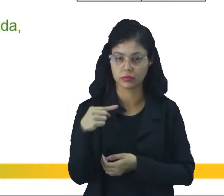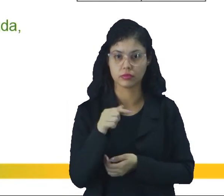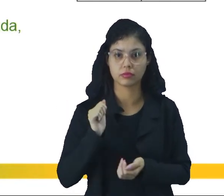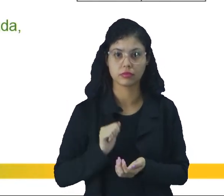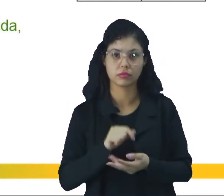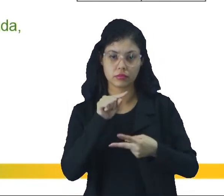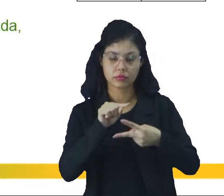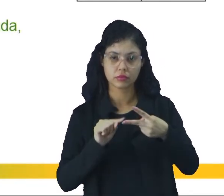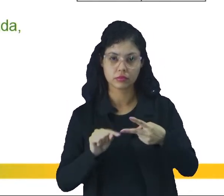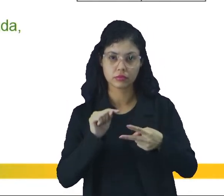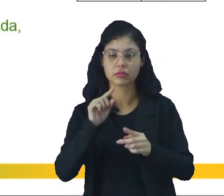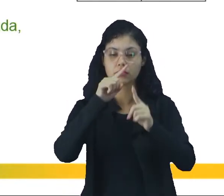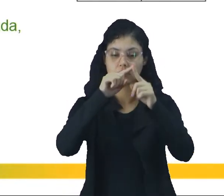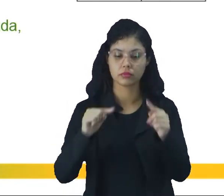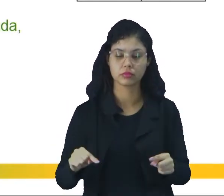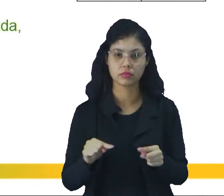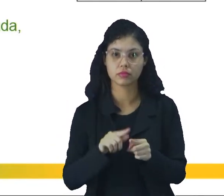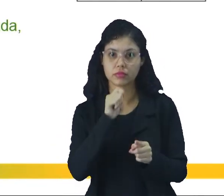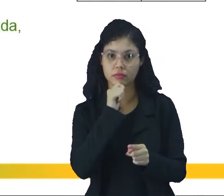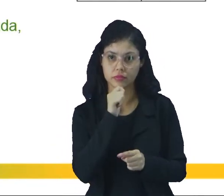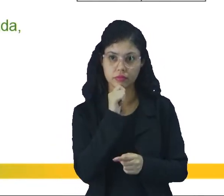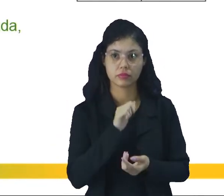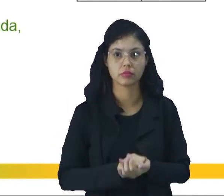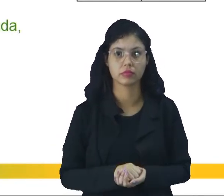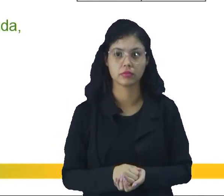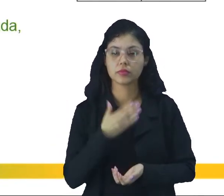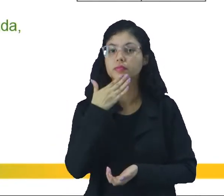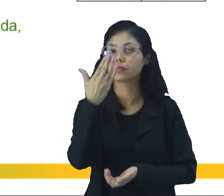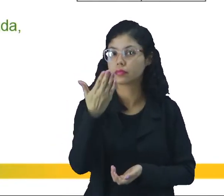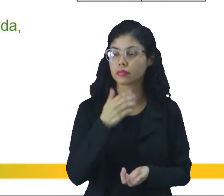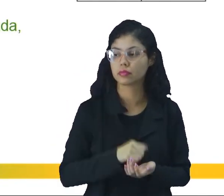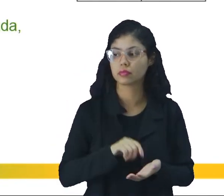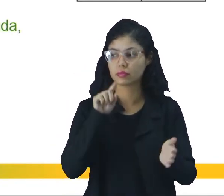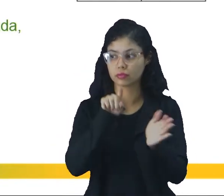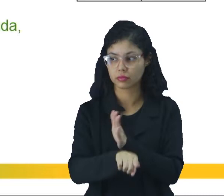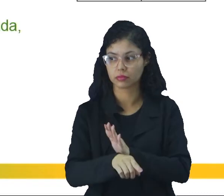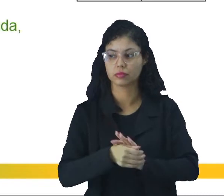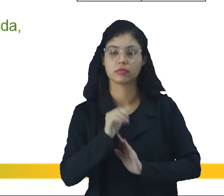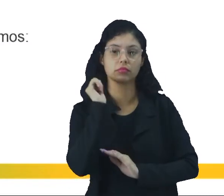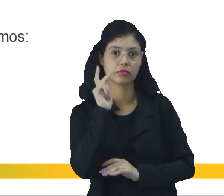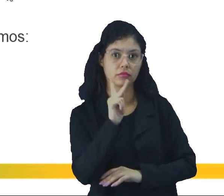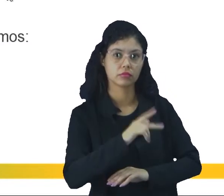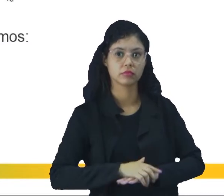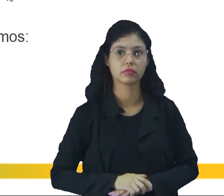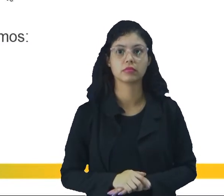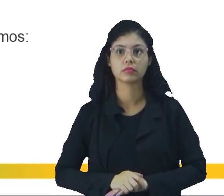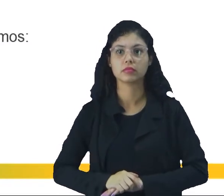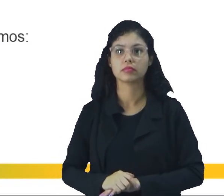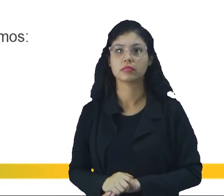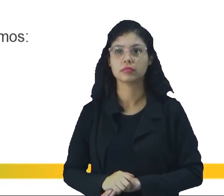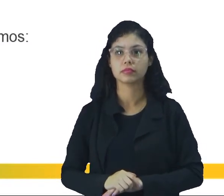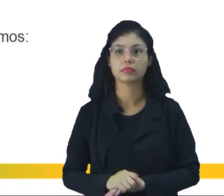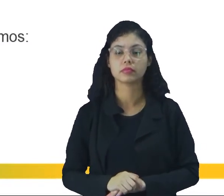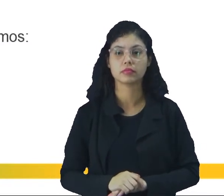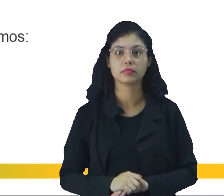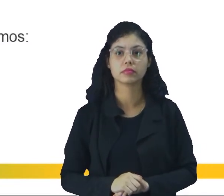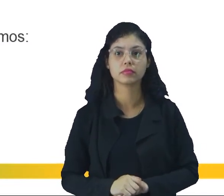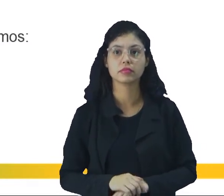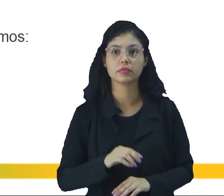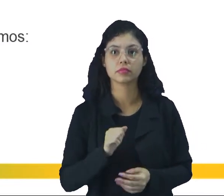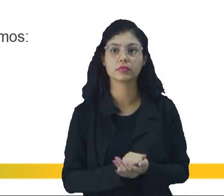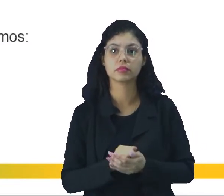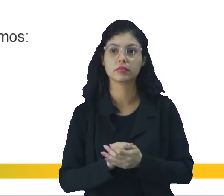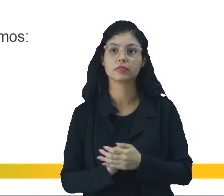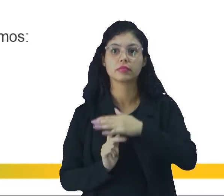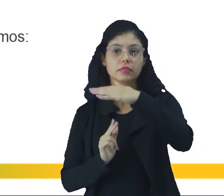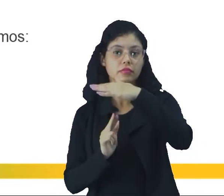desses dois triângulos vai me dar a área achurada, que é a que está pedida na questão. Correto? Vamos lá. Uma